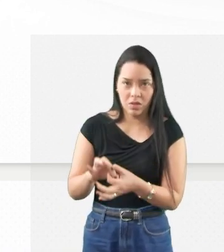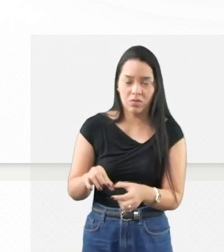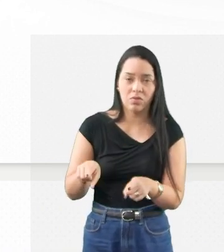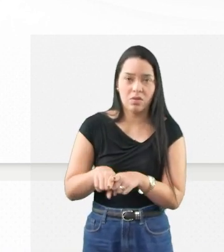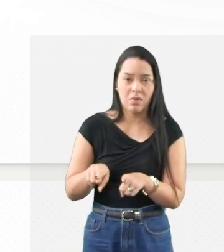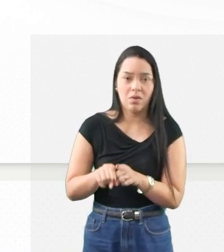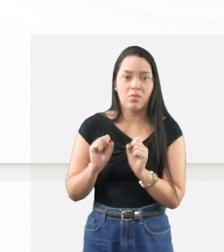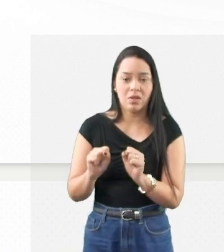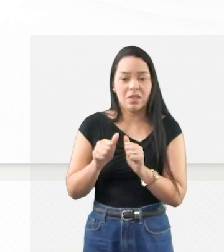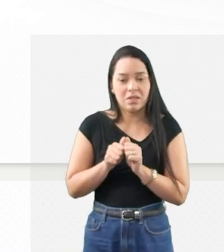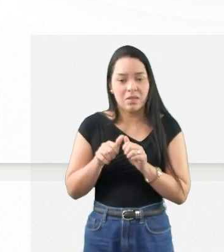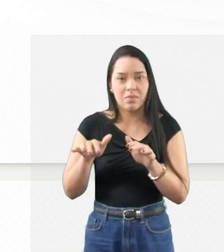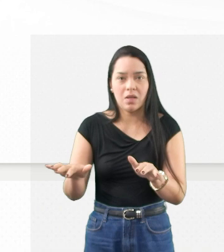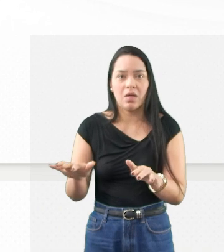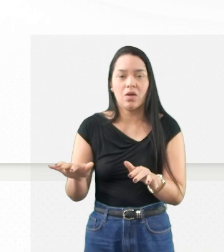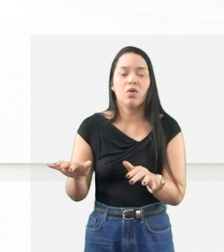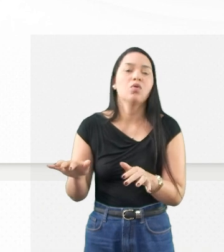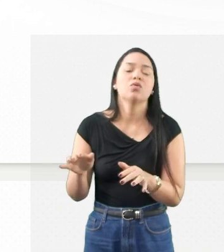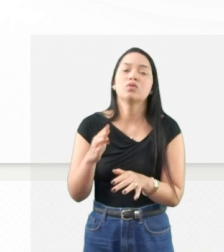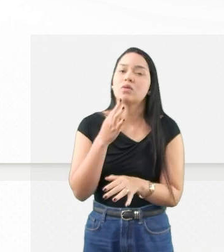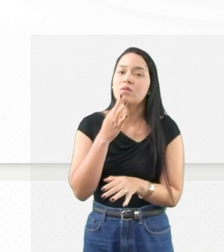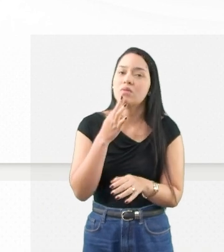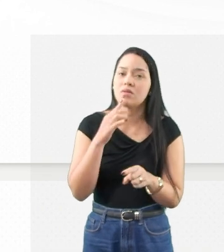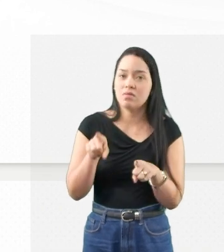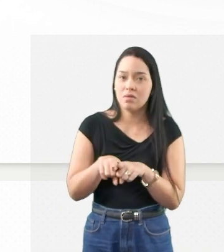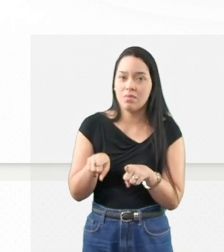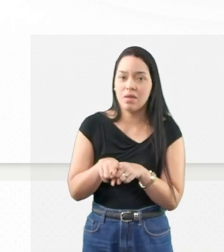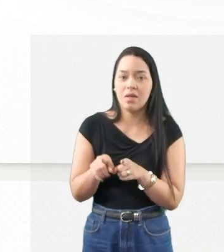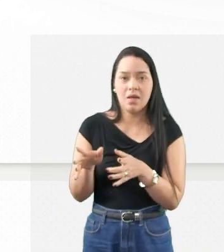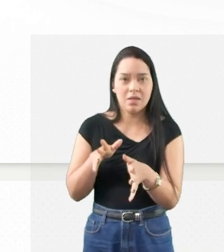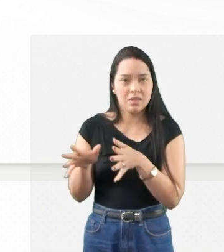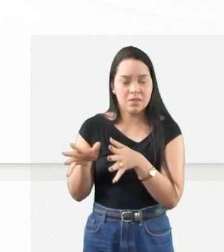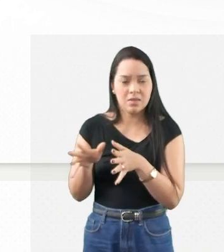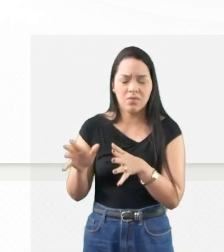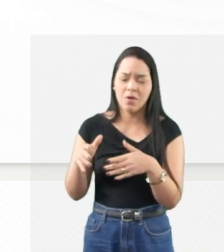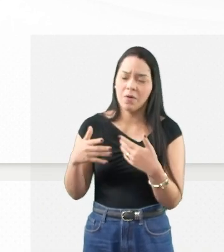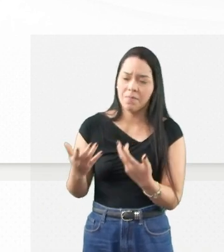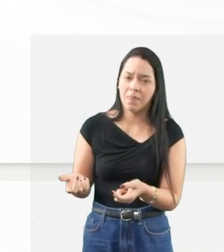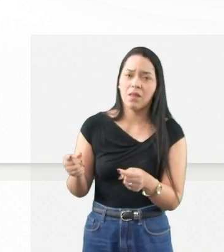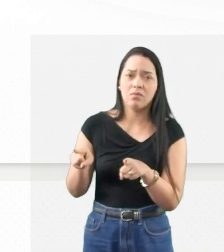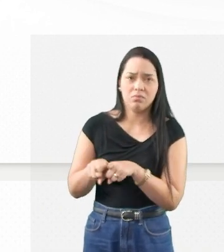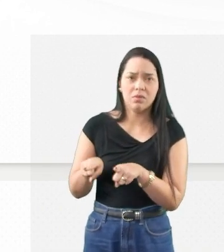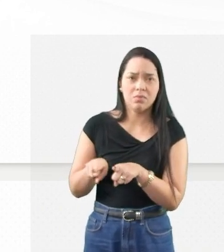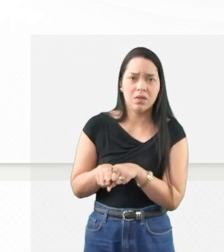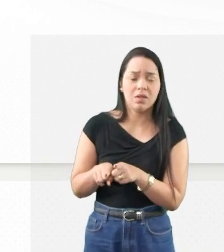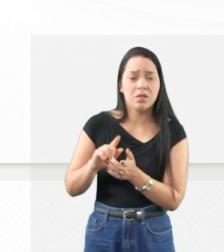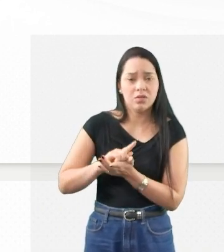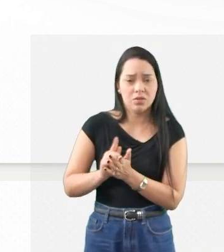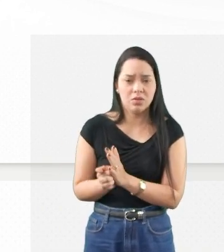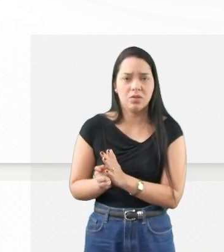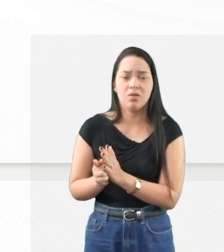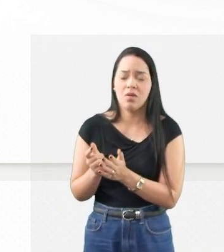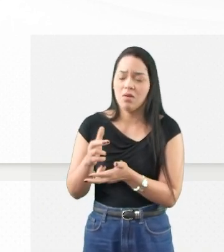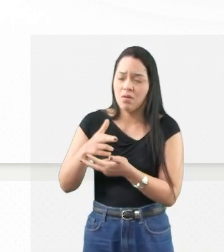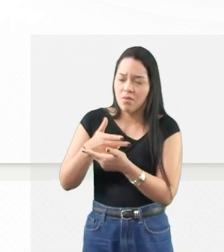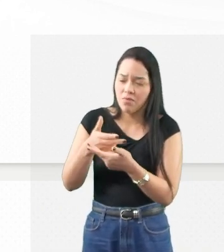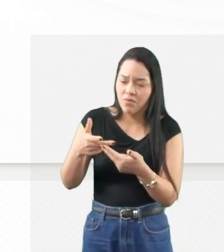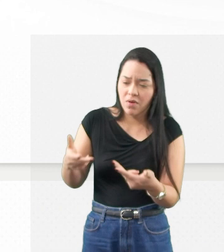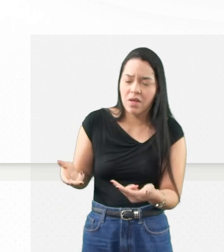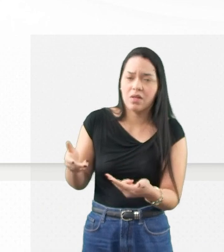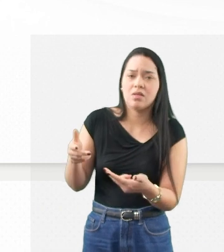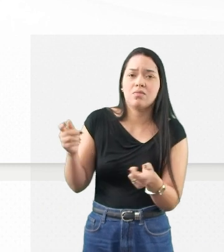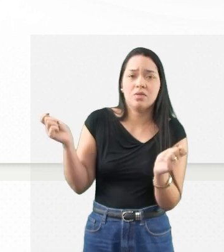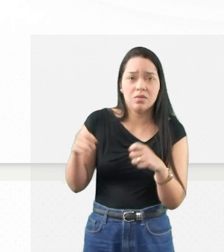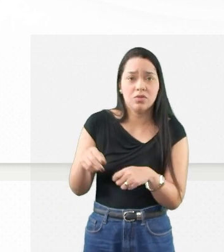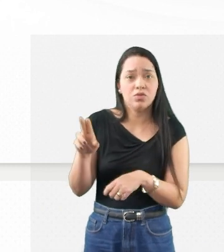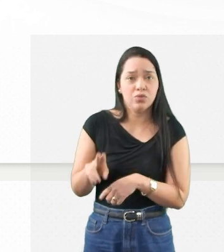para disseminar conhecimento de forma acessível. Então, é um gênero textual que ele tem múltiplas possibilidades